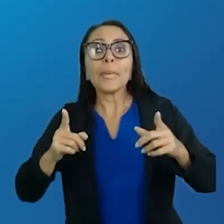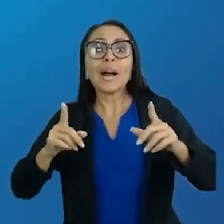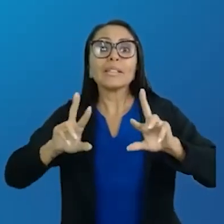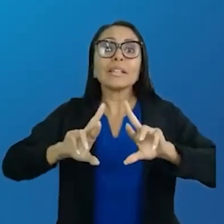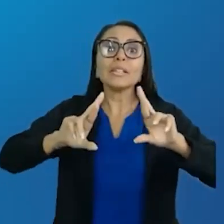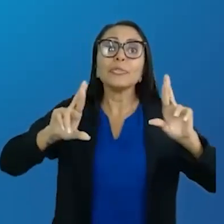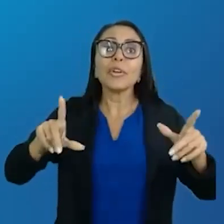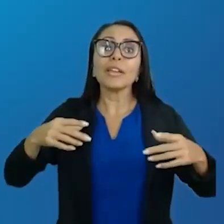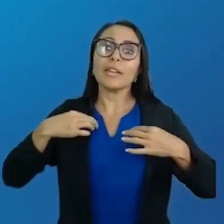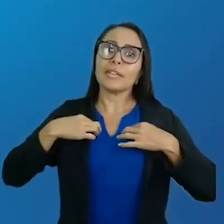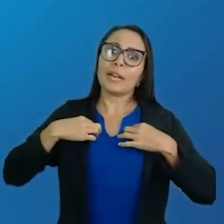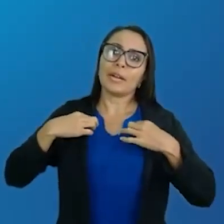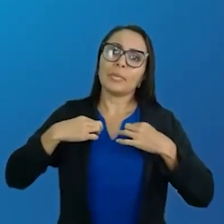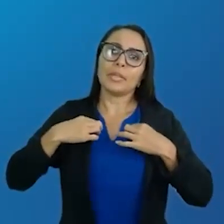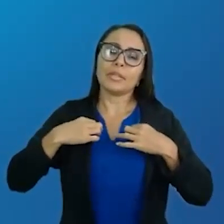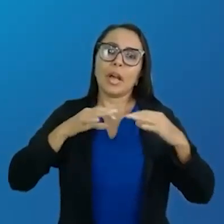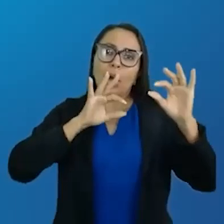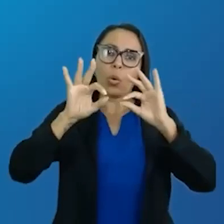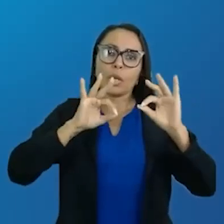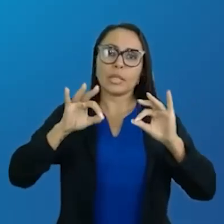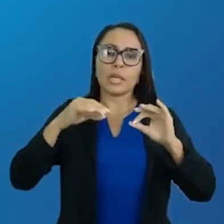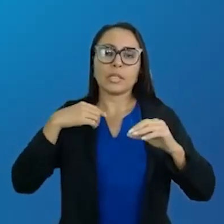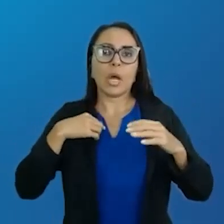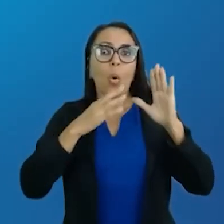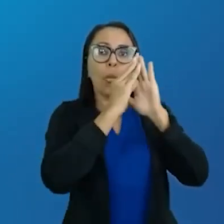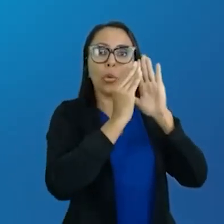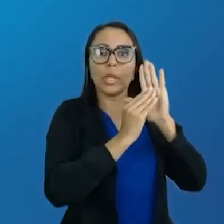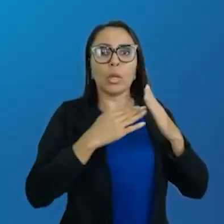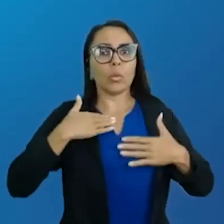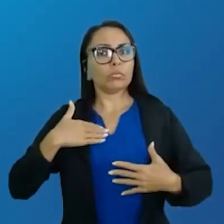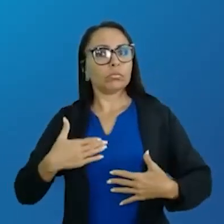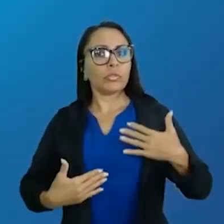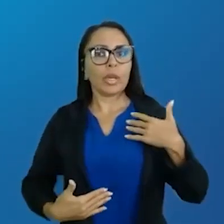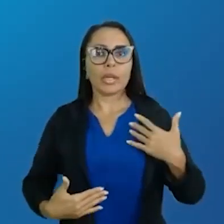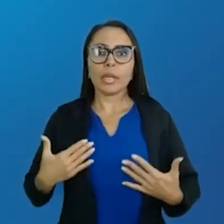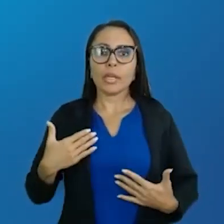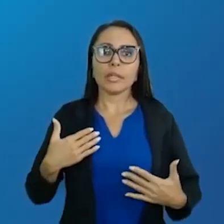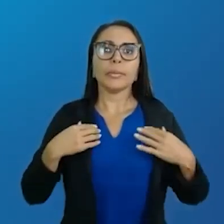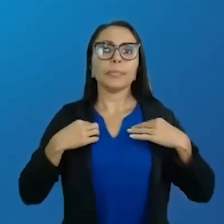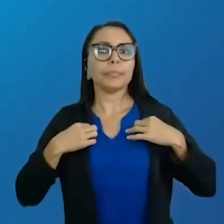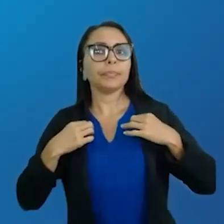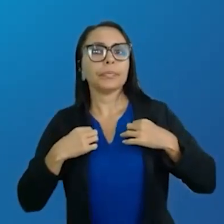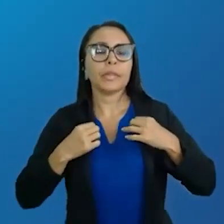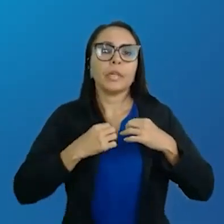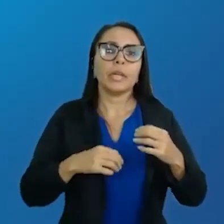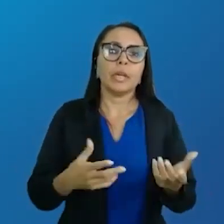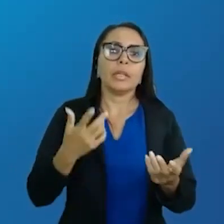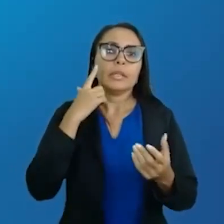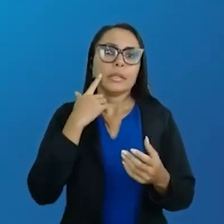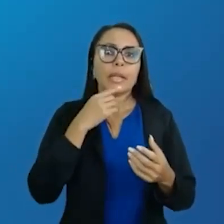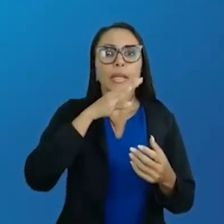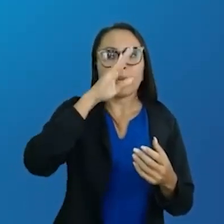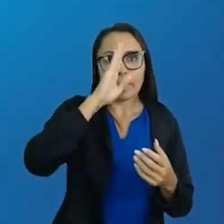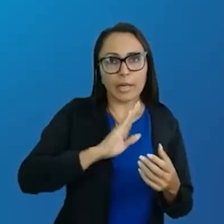camisas diferentes, de diferentes formas, de diferentes tamanhos, até porque são diferentes pessoas. Então, tem homens, mulheres, negros, brancos, aí tem até mais gente